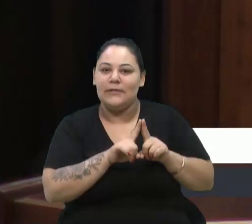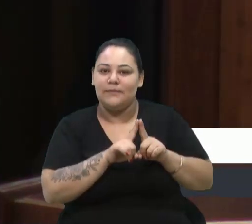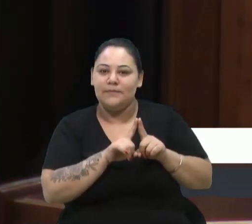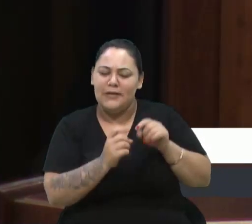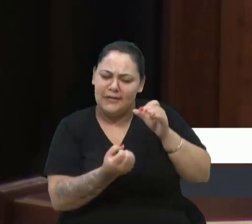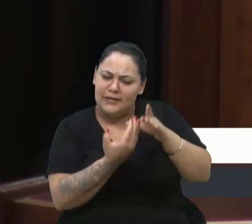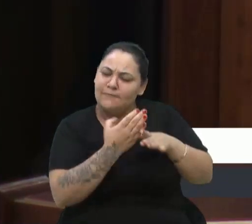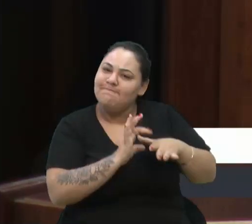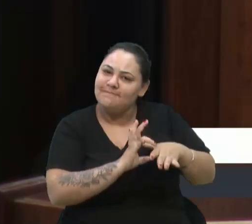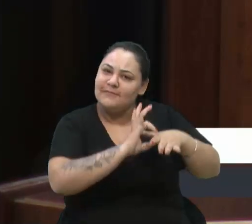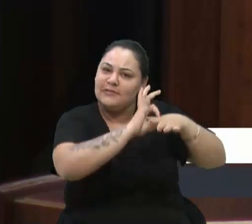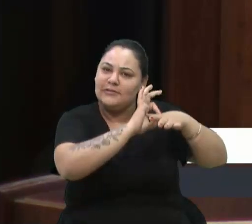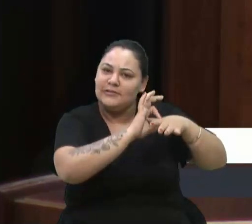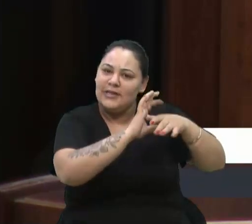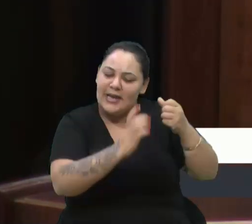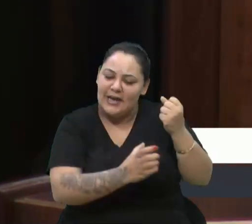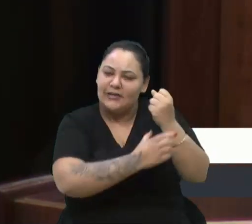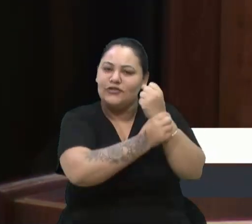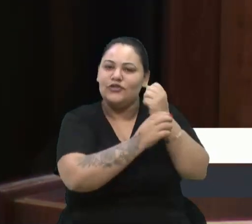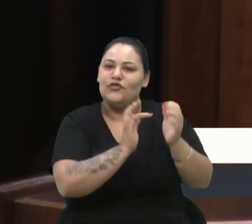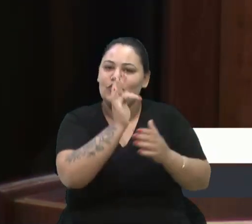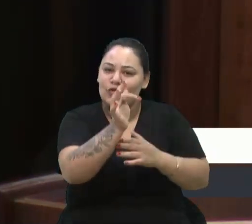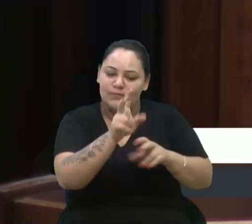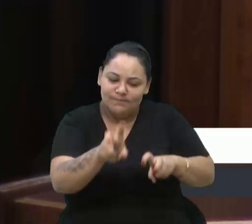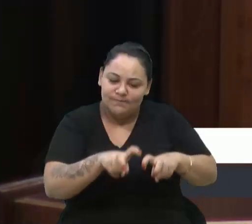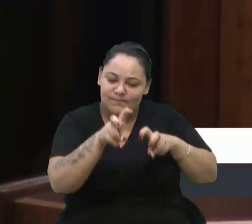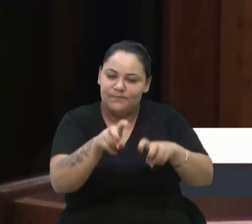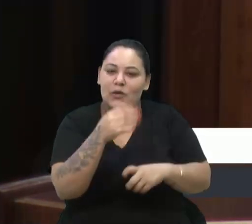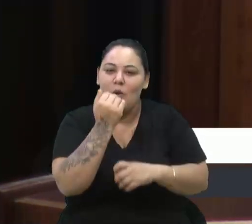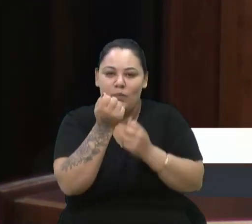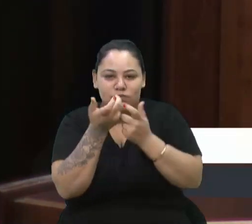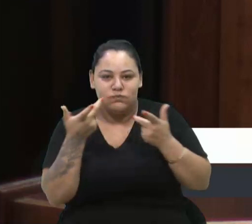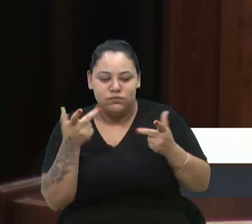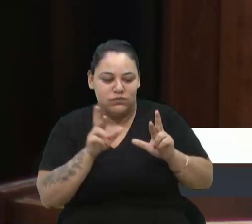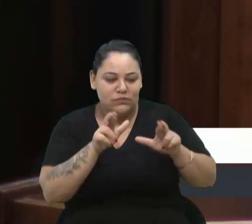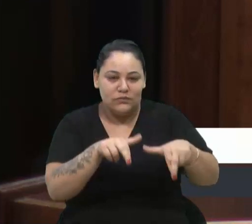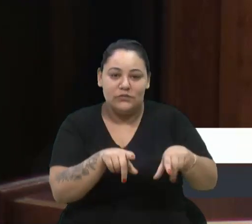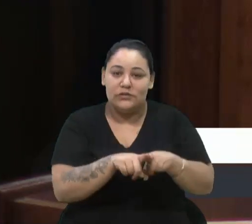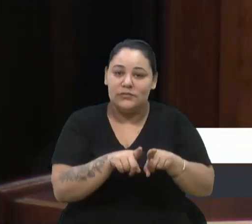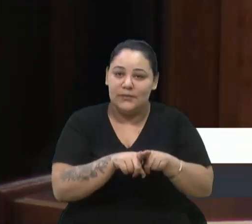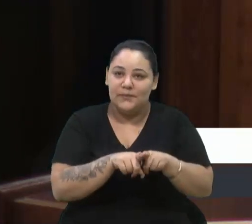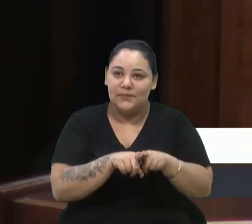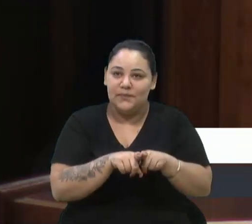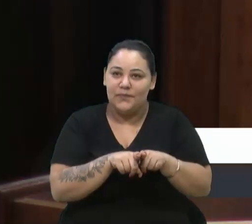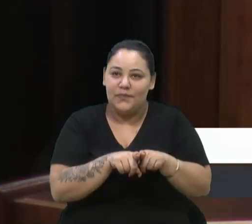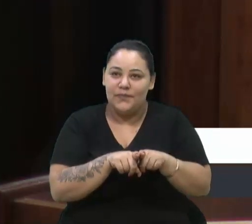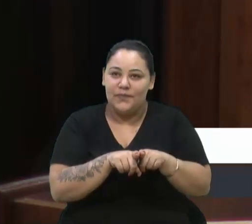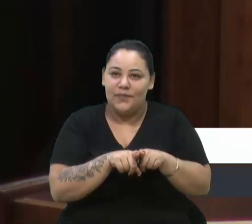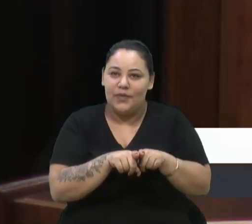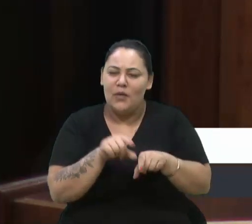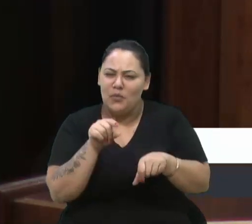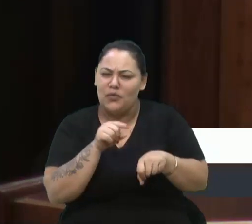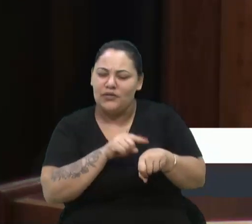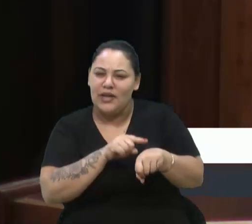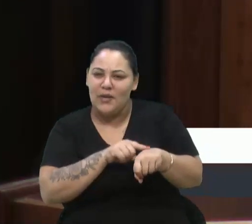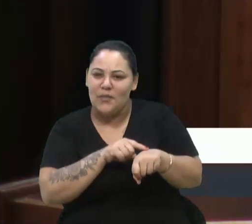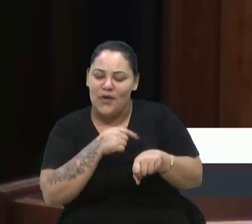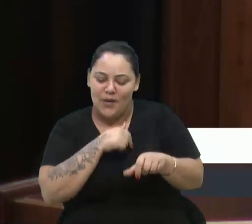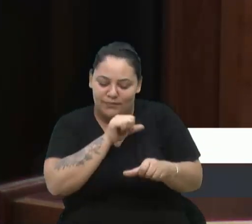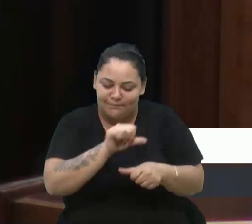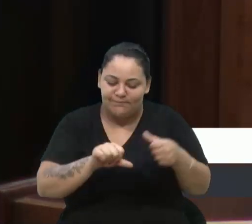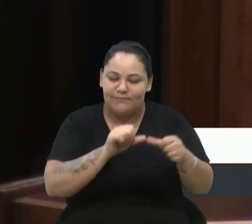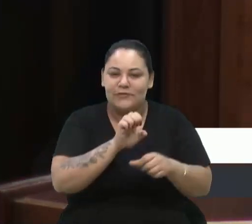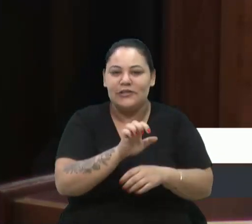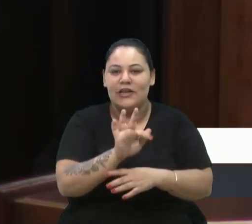lideranças e garantindo o futuro da agricultura da região recentemente retornei a essa serra agora do outro lado